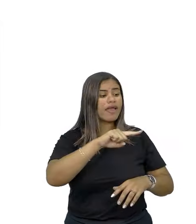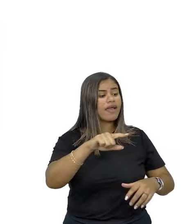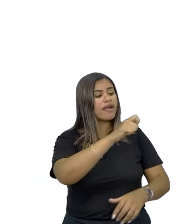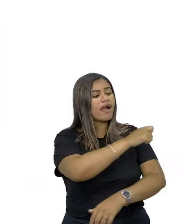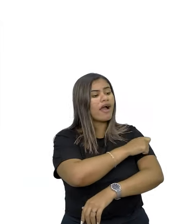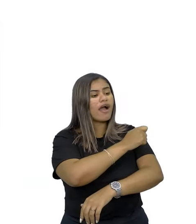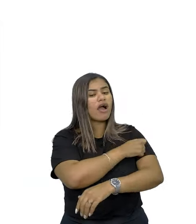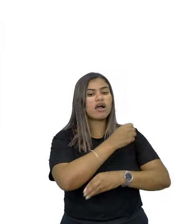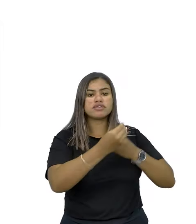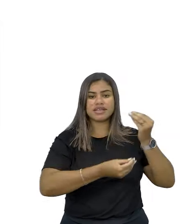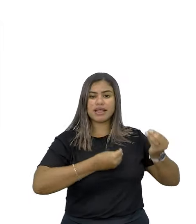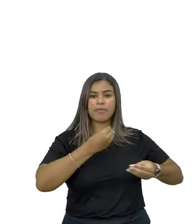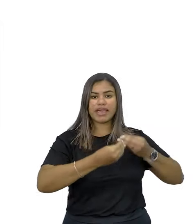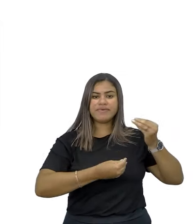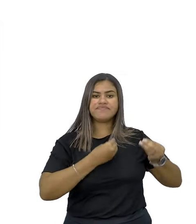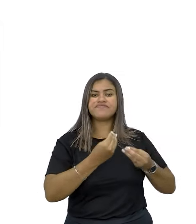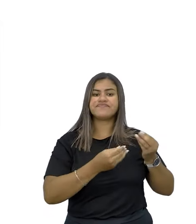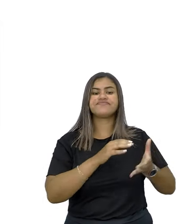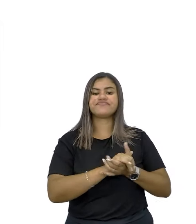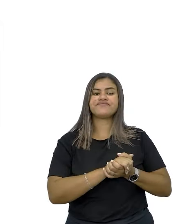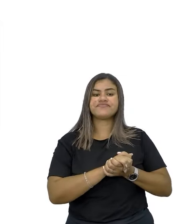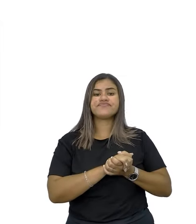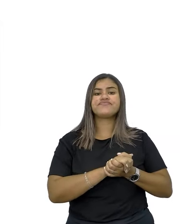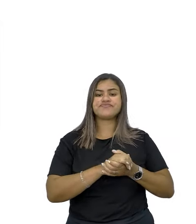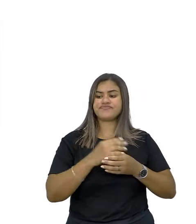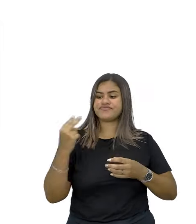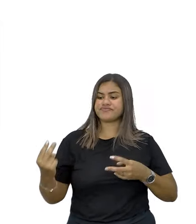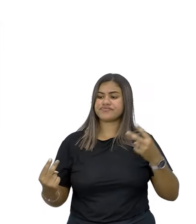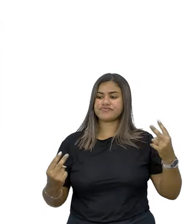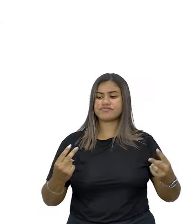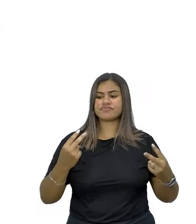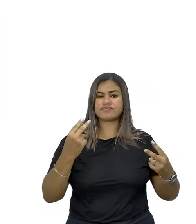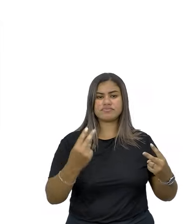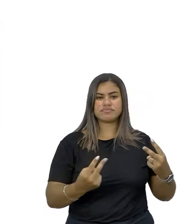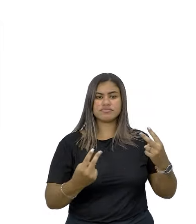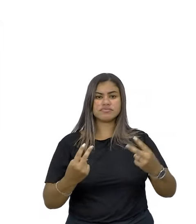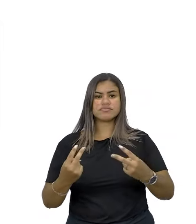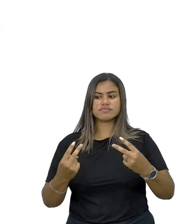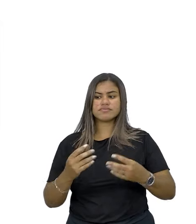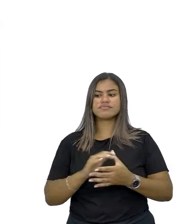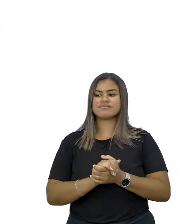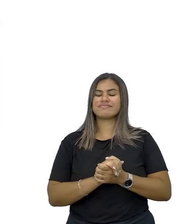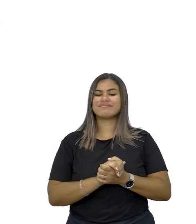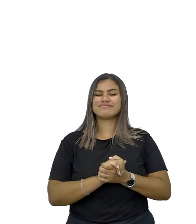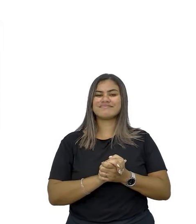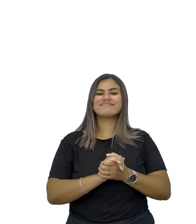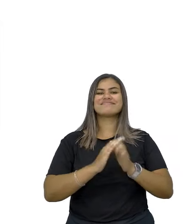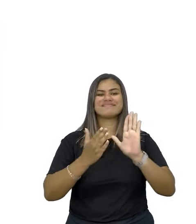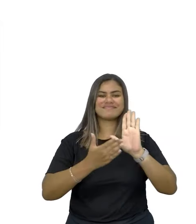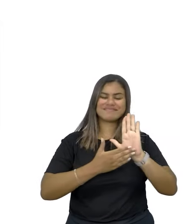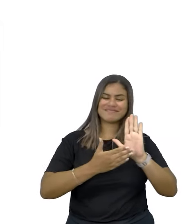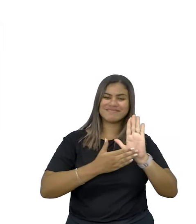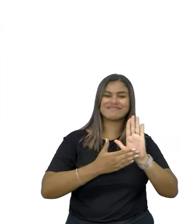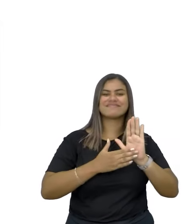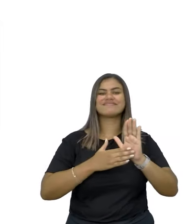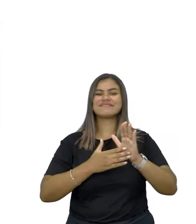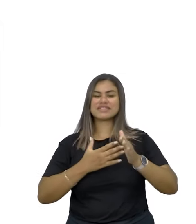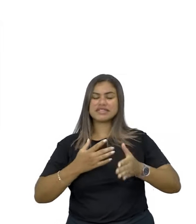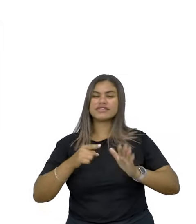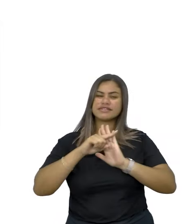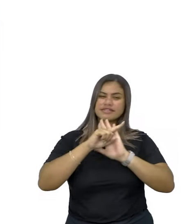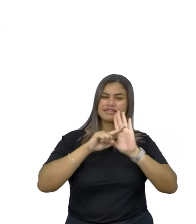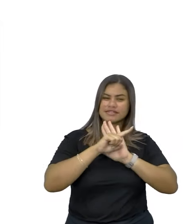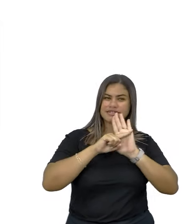vou trabalhar com eles, vou passando nessas duplas, nesses trios, e nós vamos levantando essas hipóteses, nós vamos investigando, nós vamos fazer